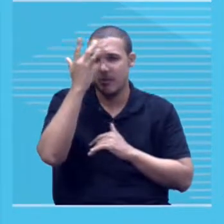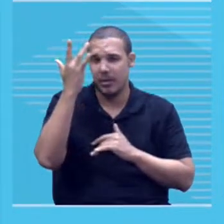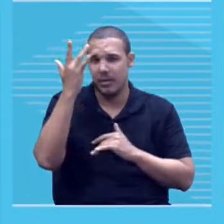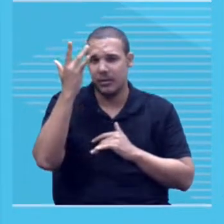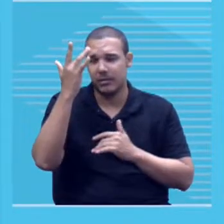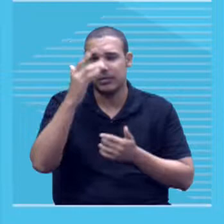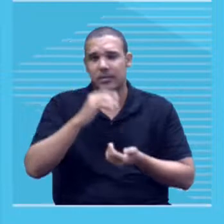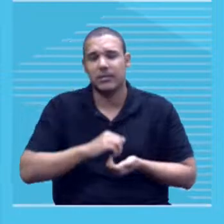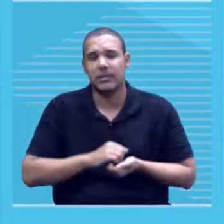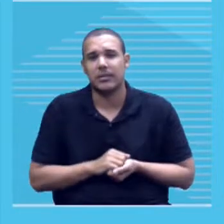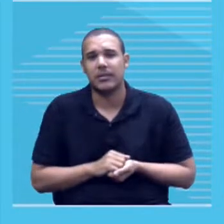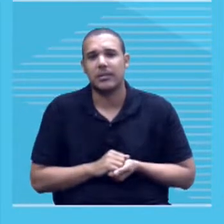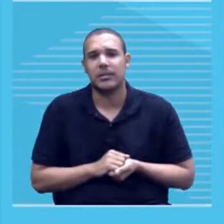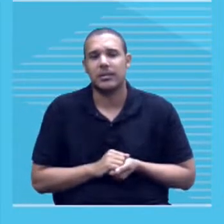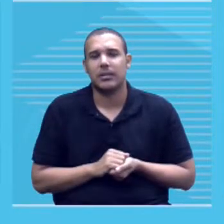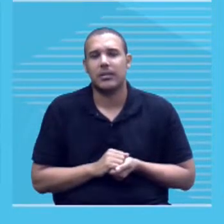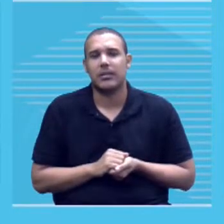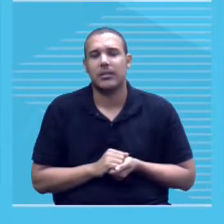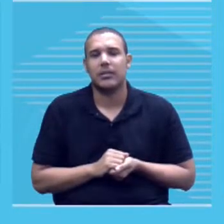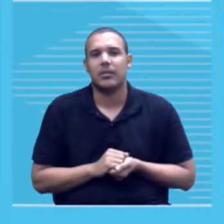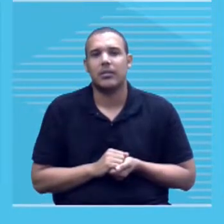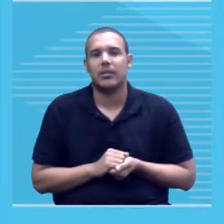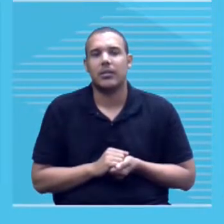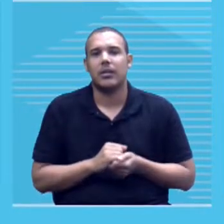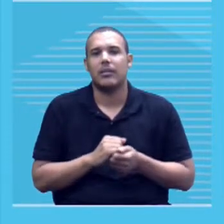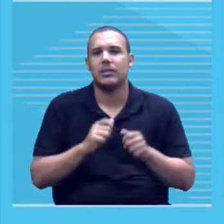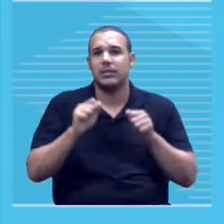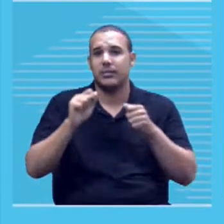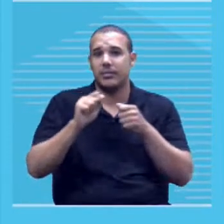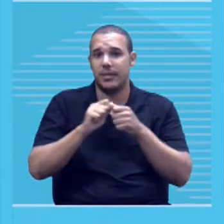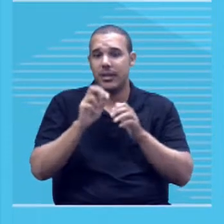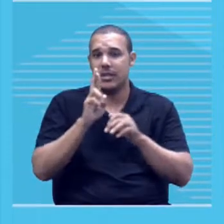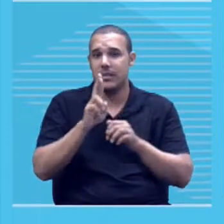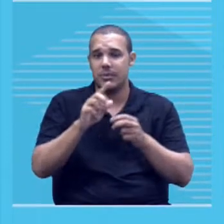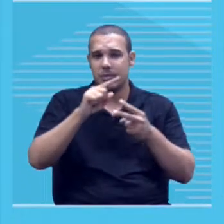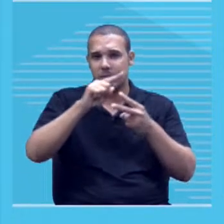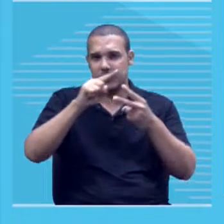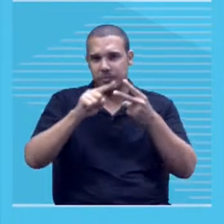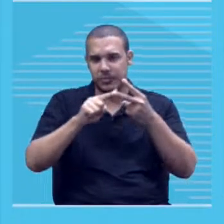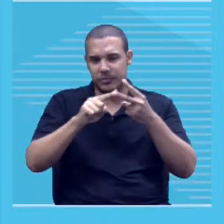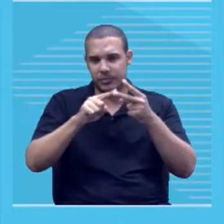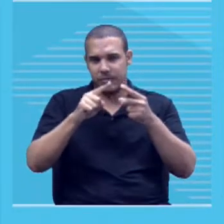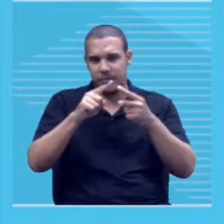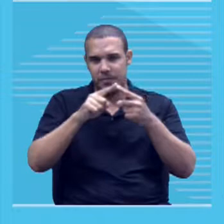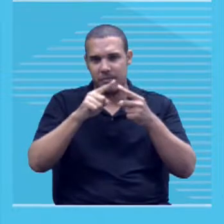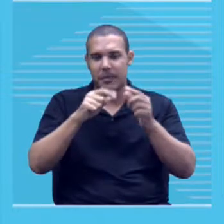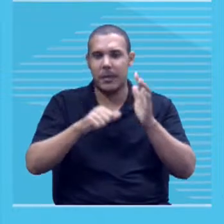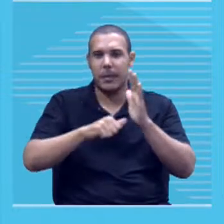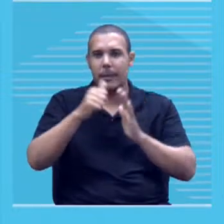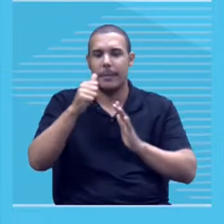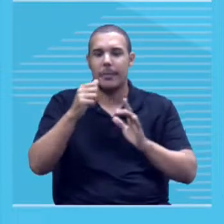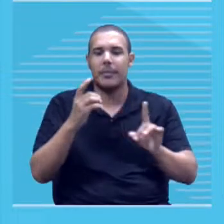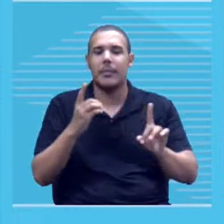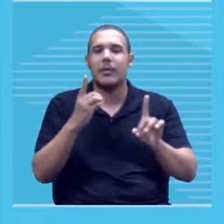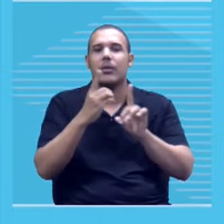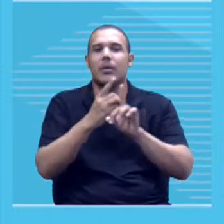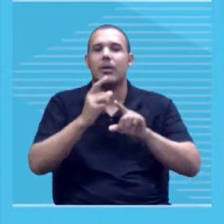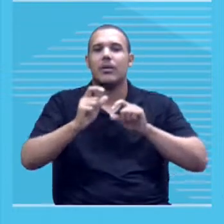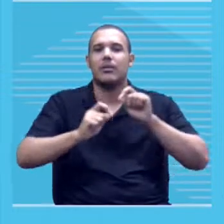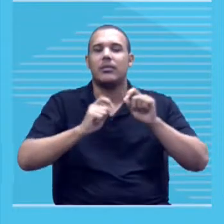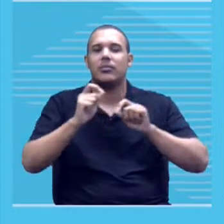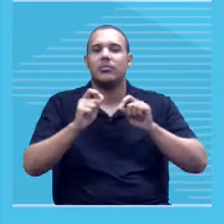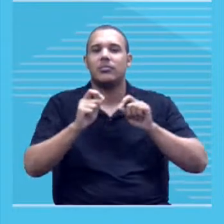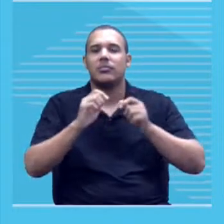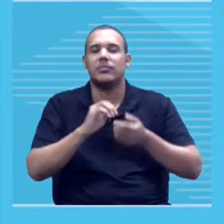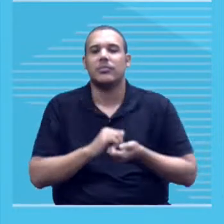dividida em 2 partes. A primeira parte é identificar quando